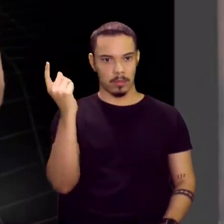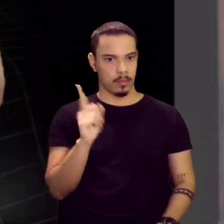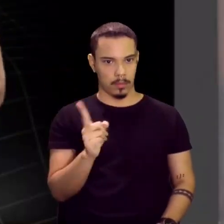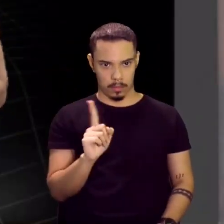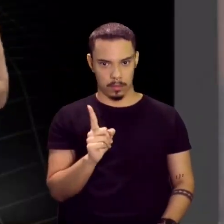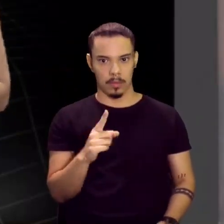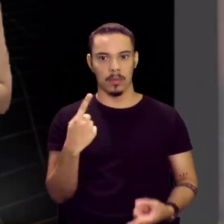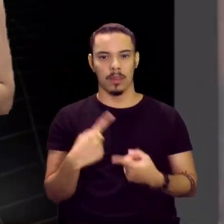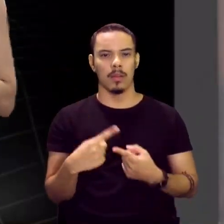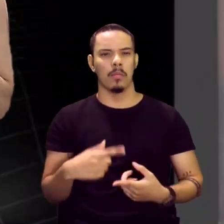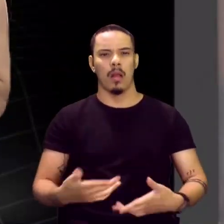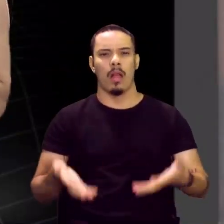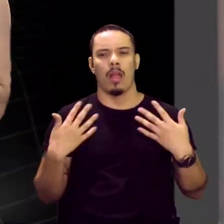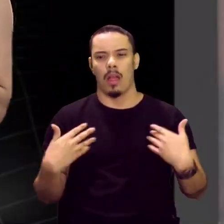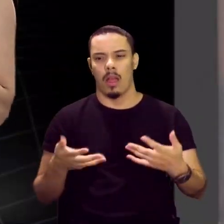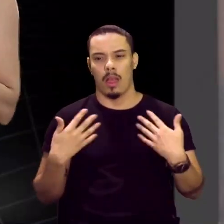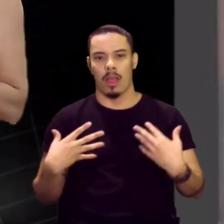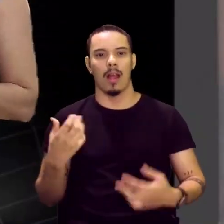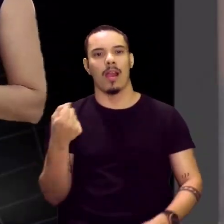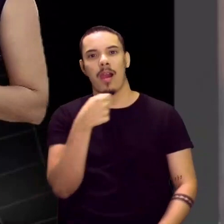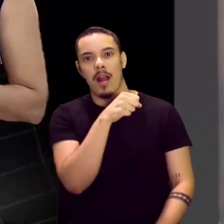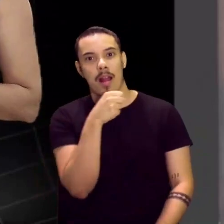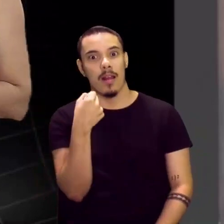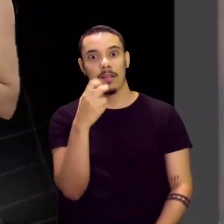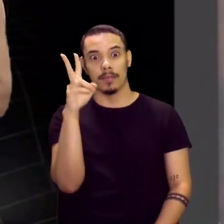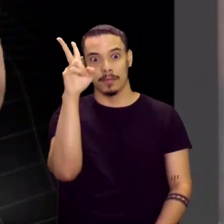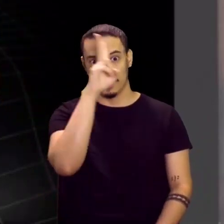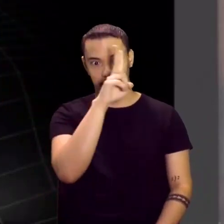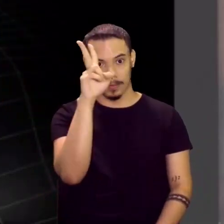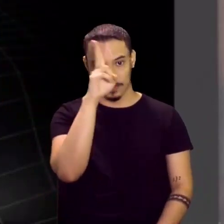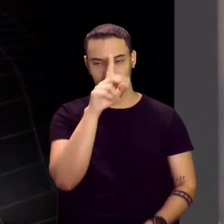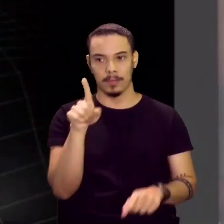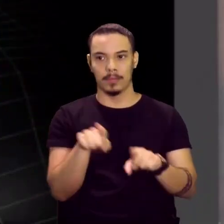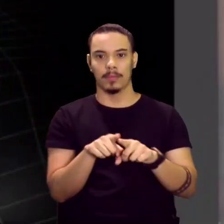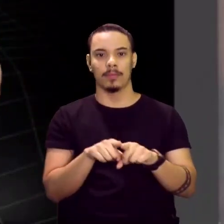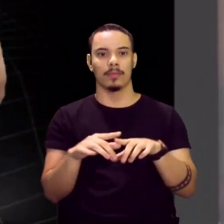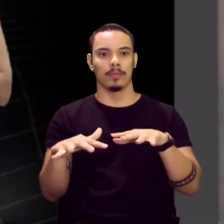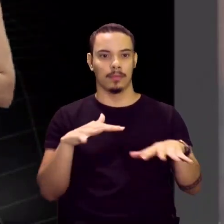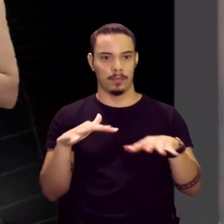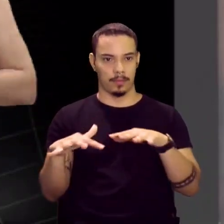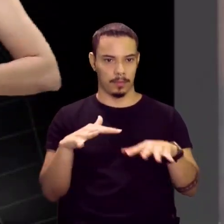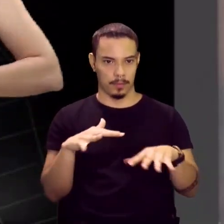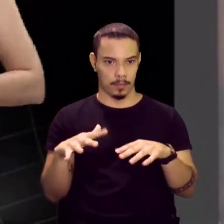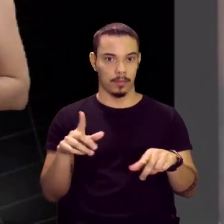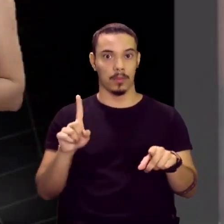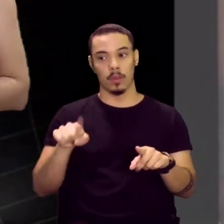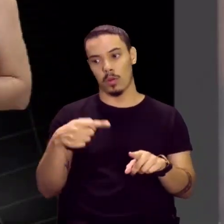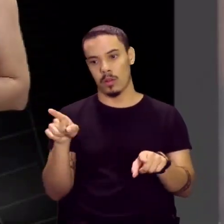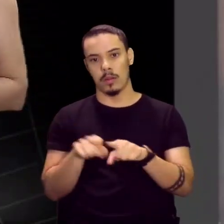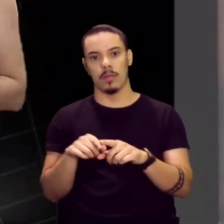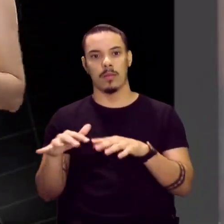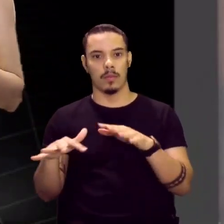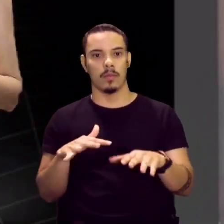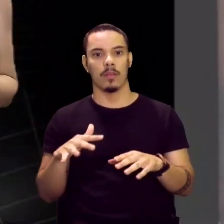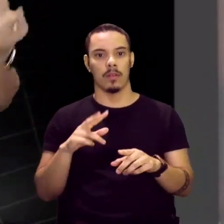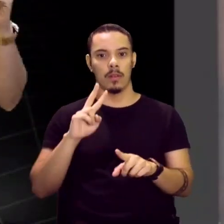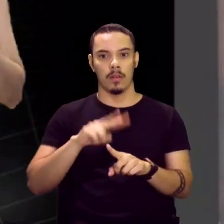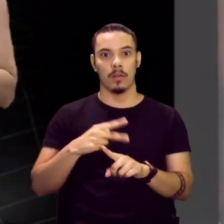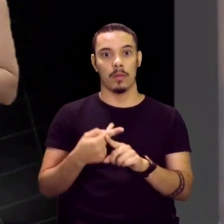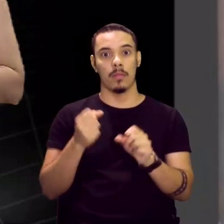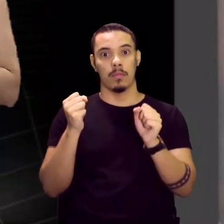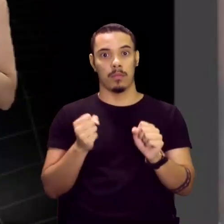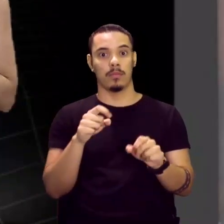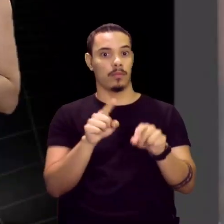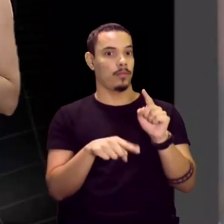mais. Está muito quente, toma um sorvete e lembra do movimento uniforme. O sorvetão, você lembra do movimento uniformemente